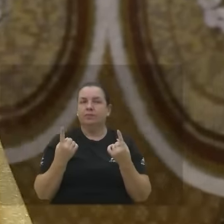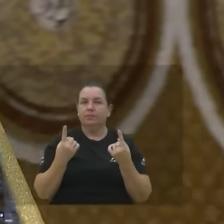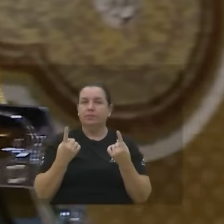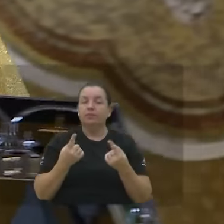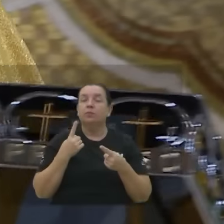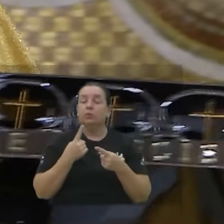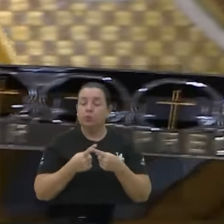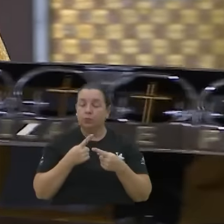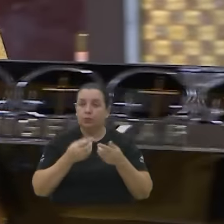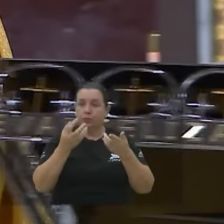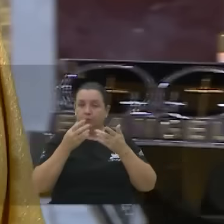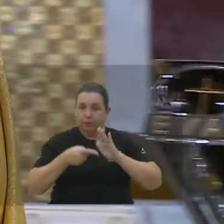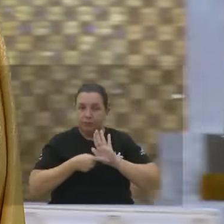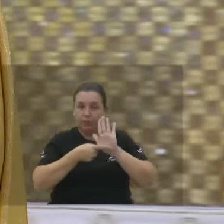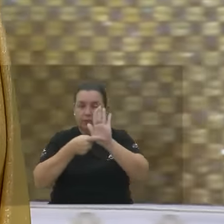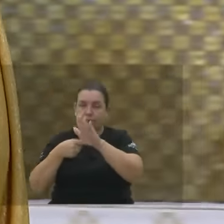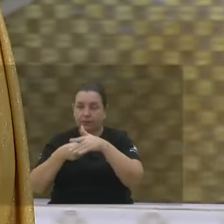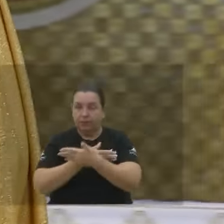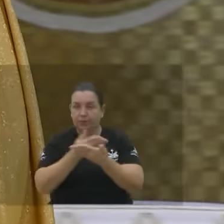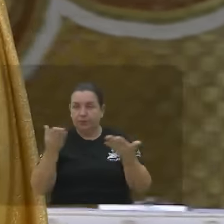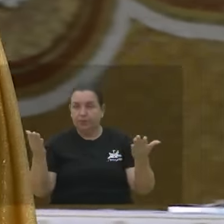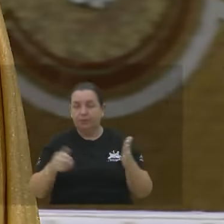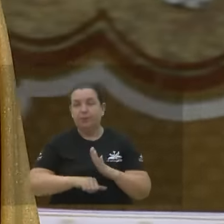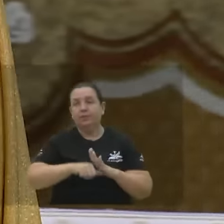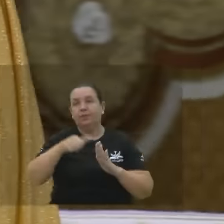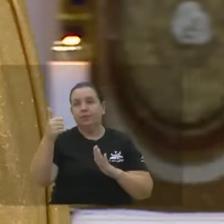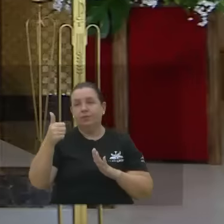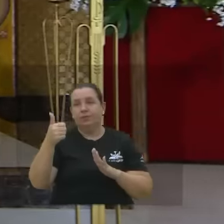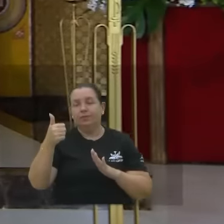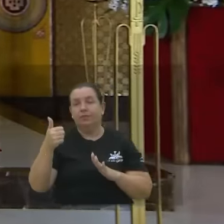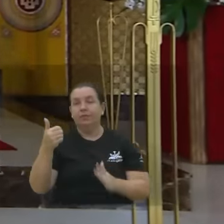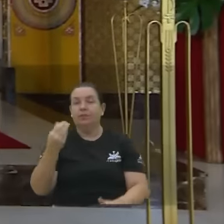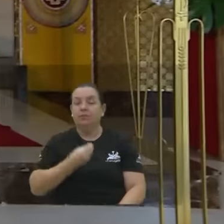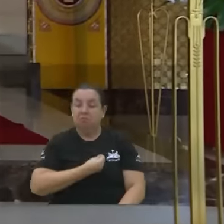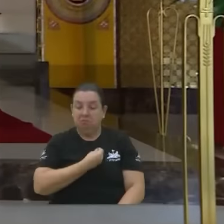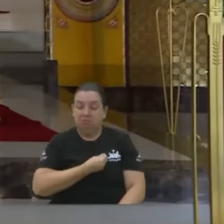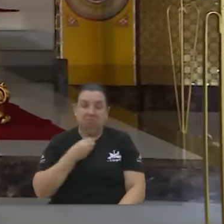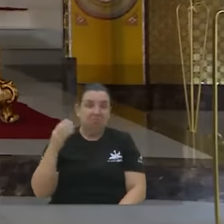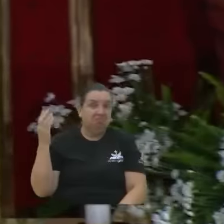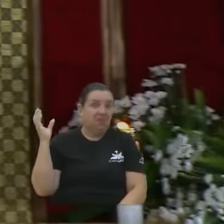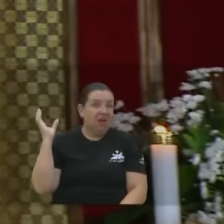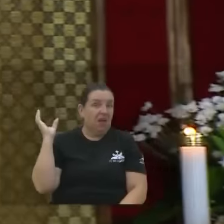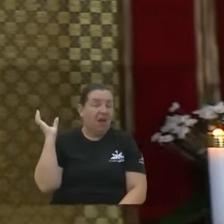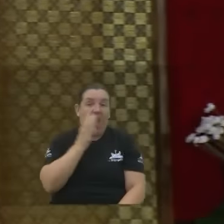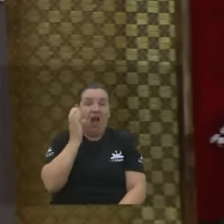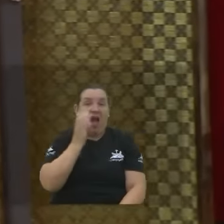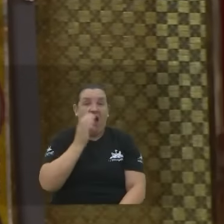É para mostrar primeiro, a vida passa rápido, meu filho.